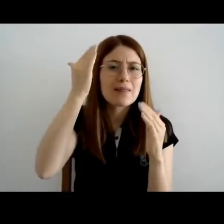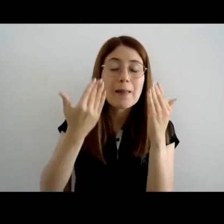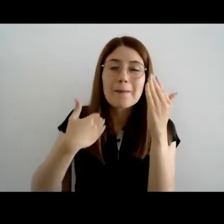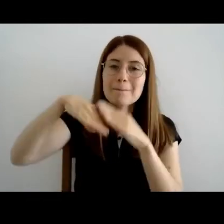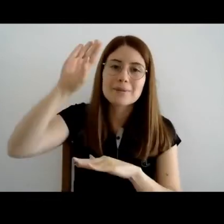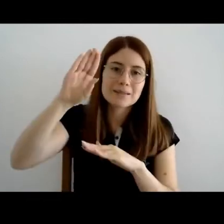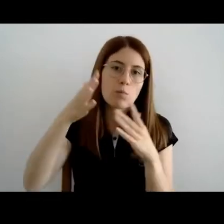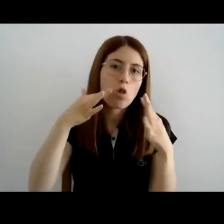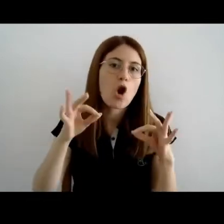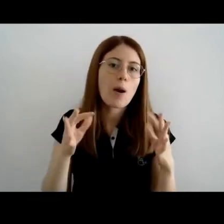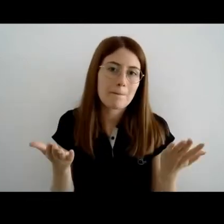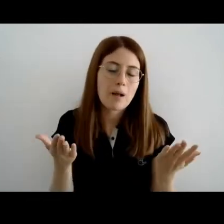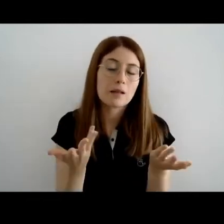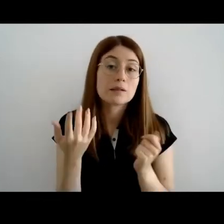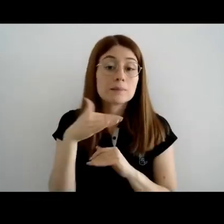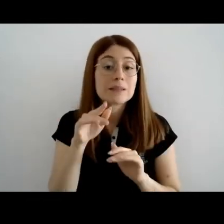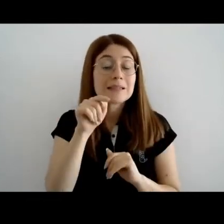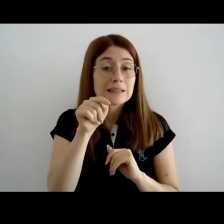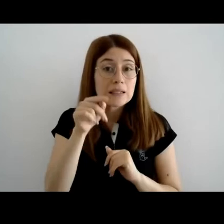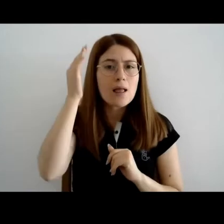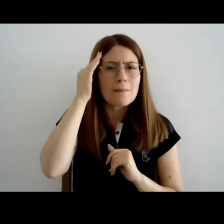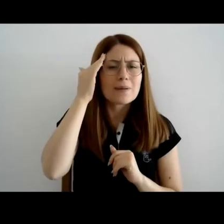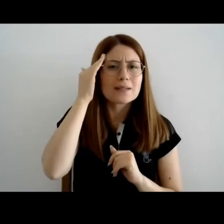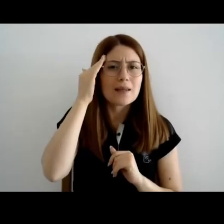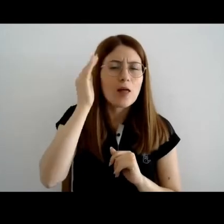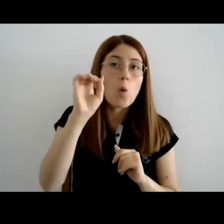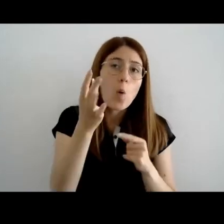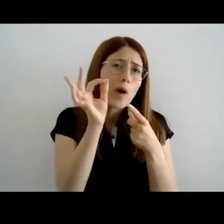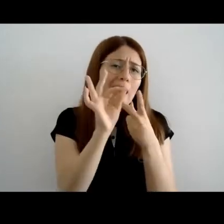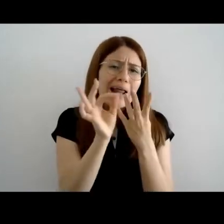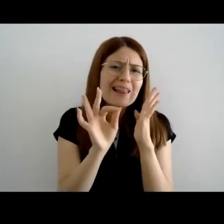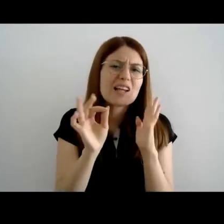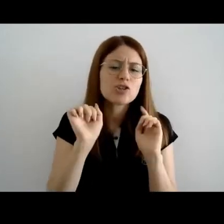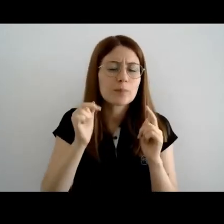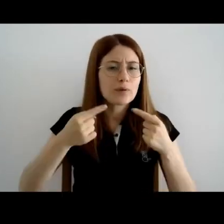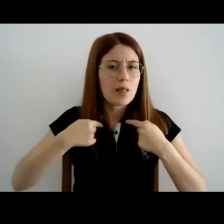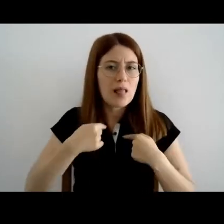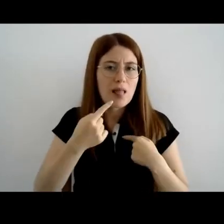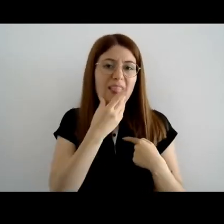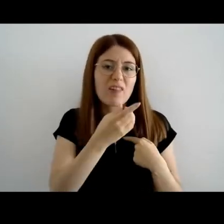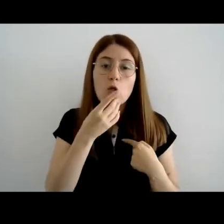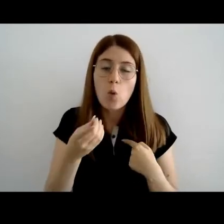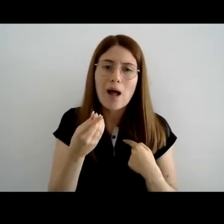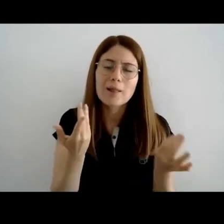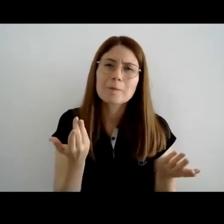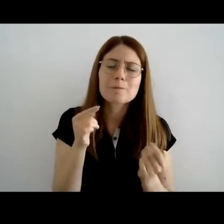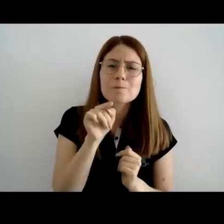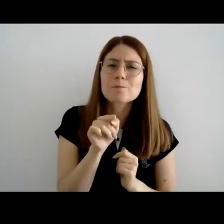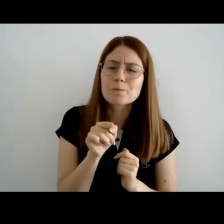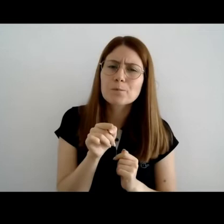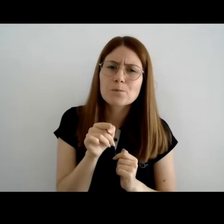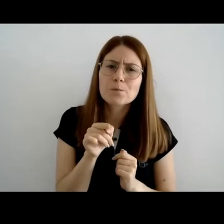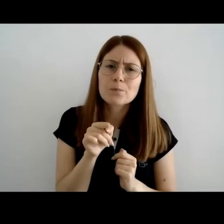normal. Só que estas capacidades ou características individuais não são tidas